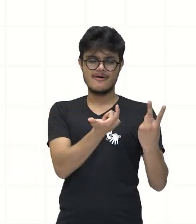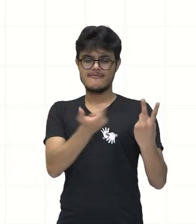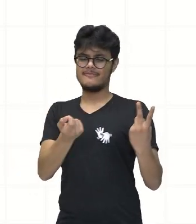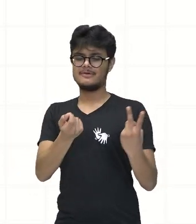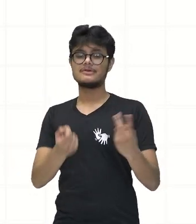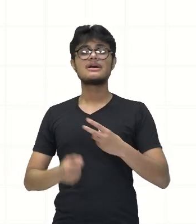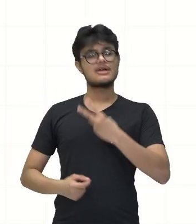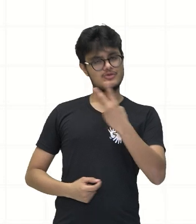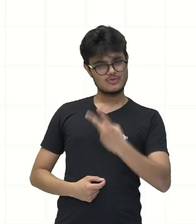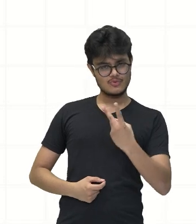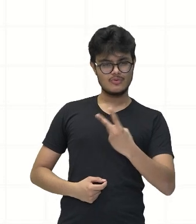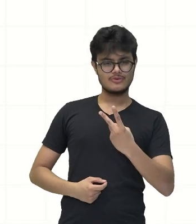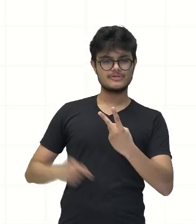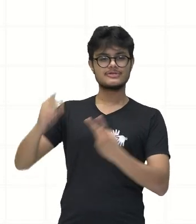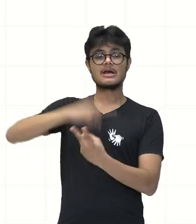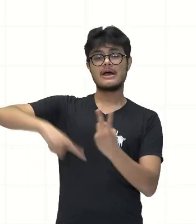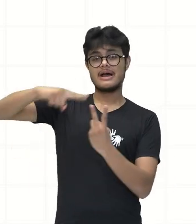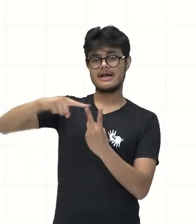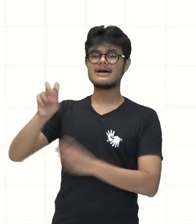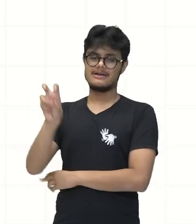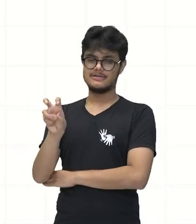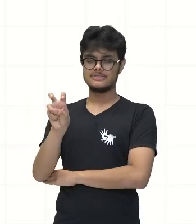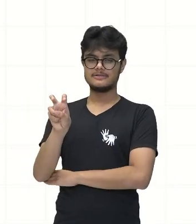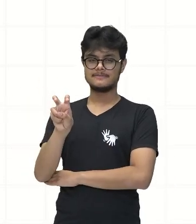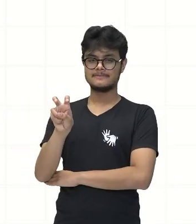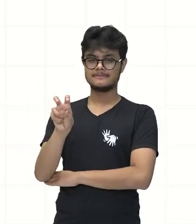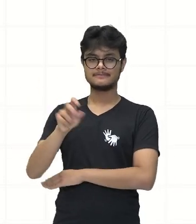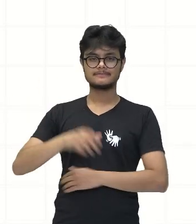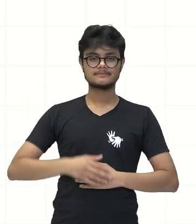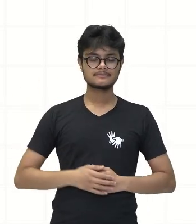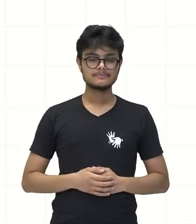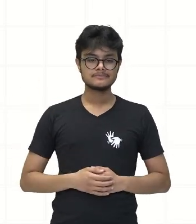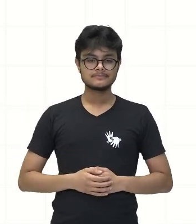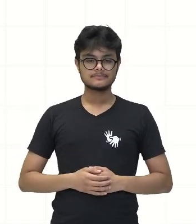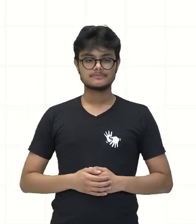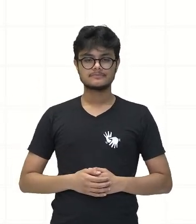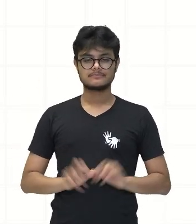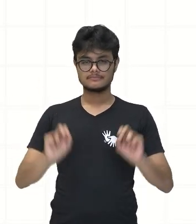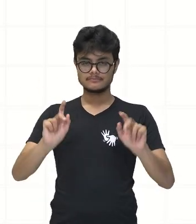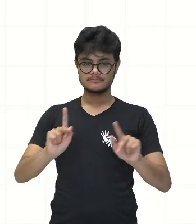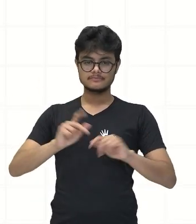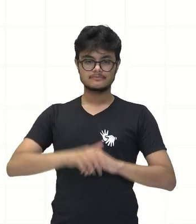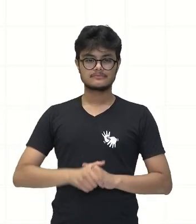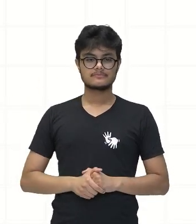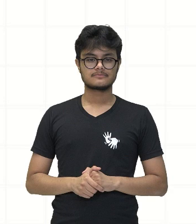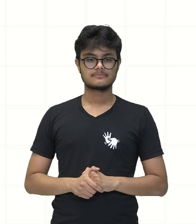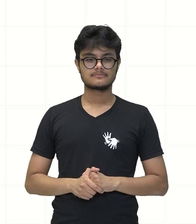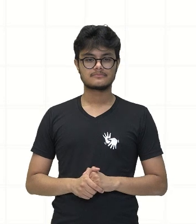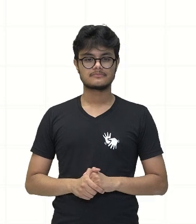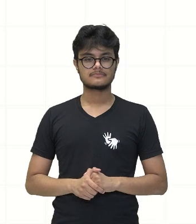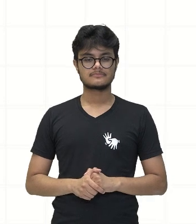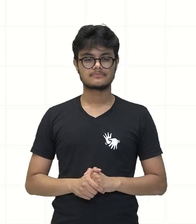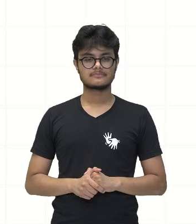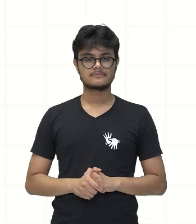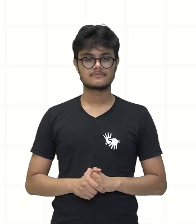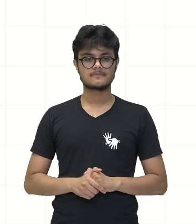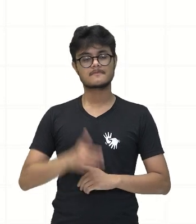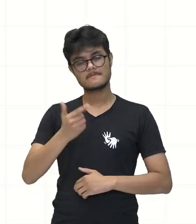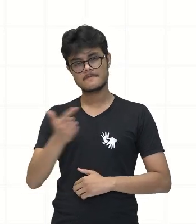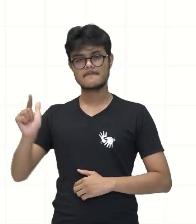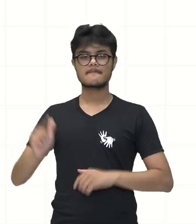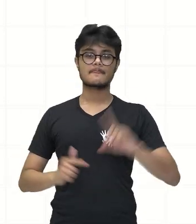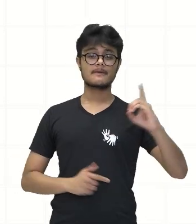quanto? Raiz, 2 vezes raiz quadrada de 5. Beleza? Vamos lá para o